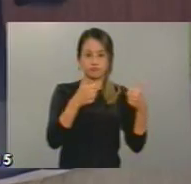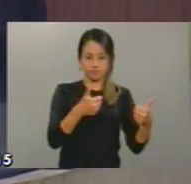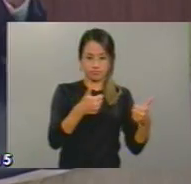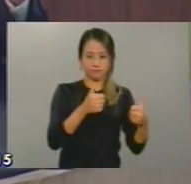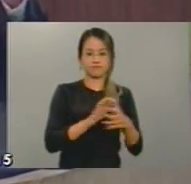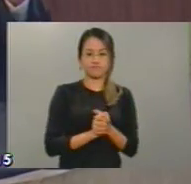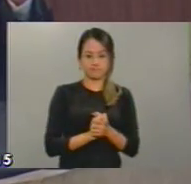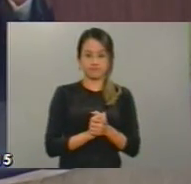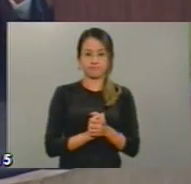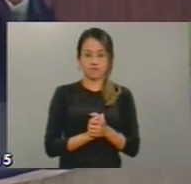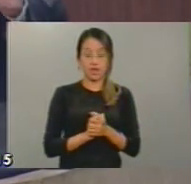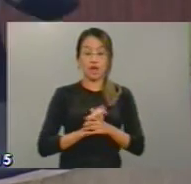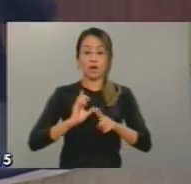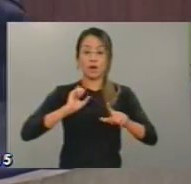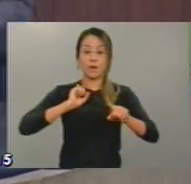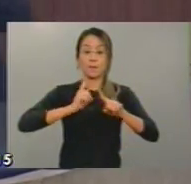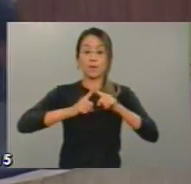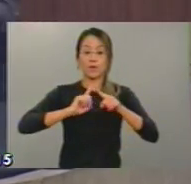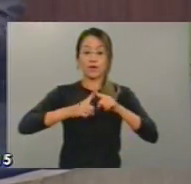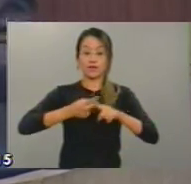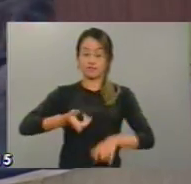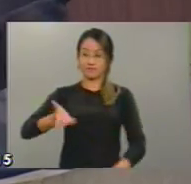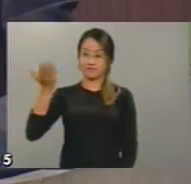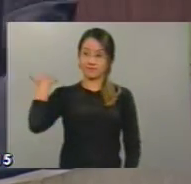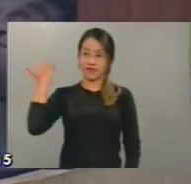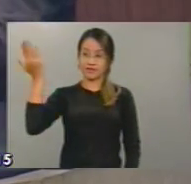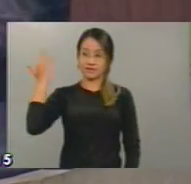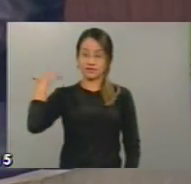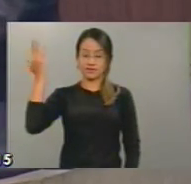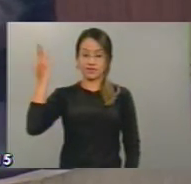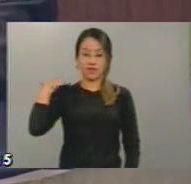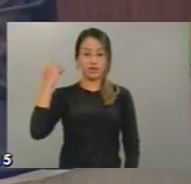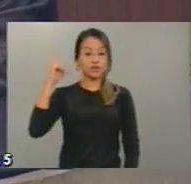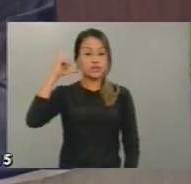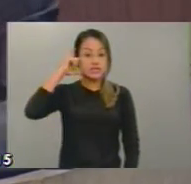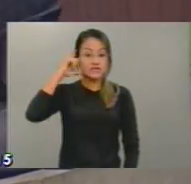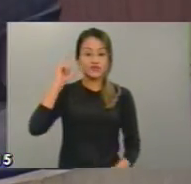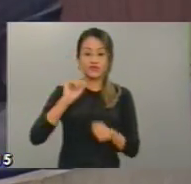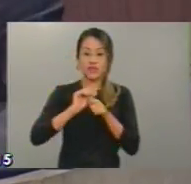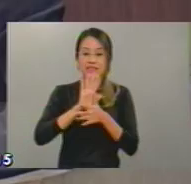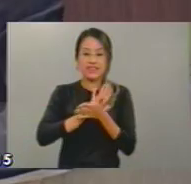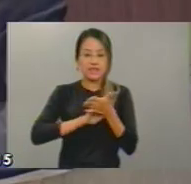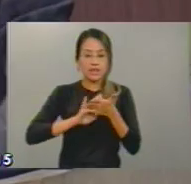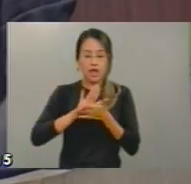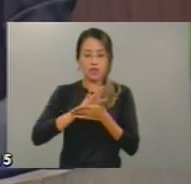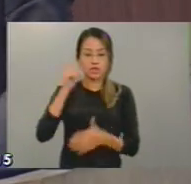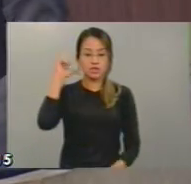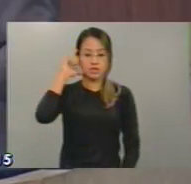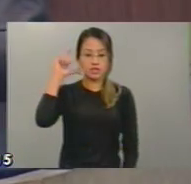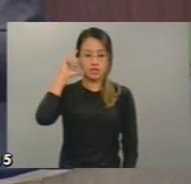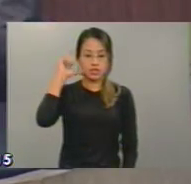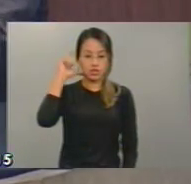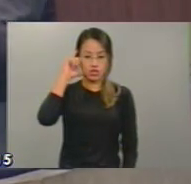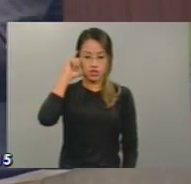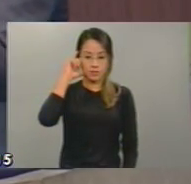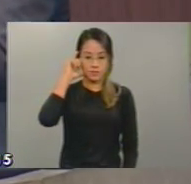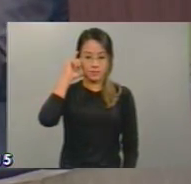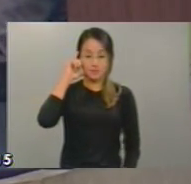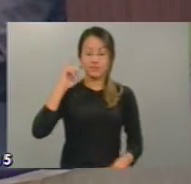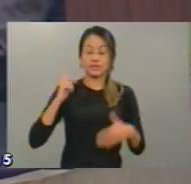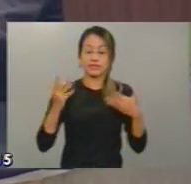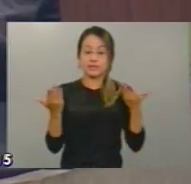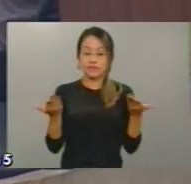porque a gestão anterior, inclusive, foi, repito, inepta em não